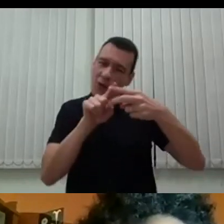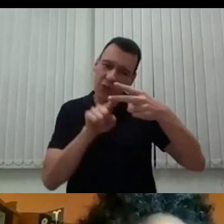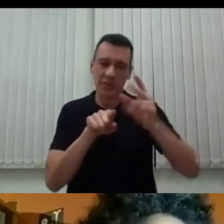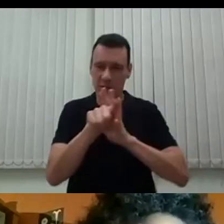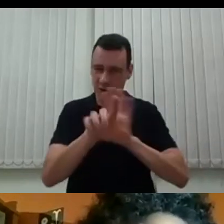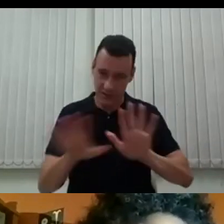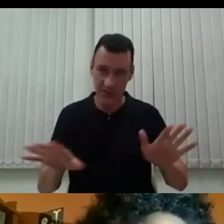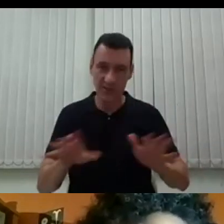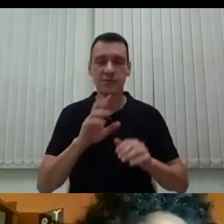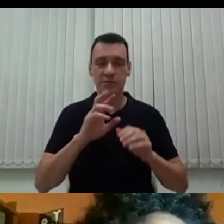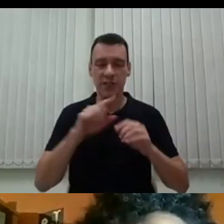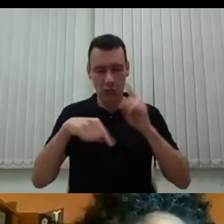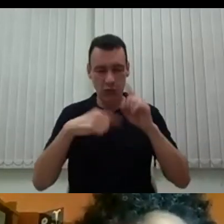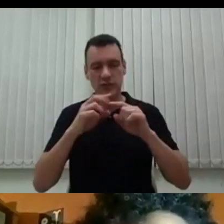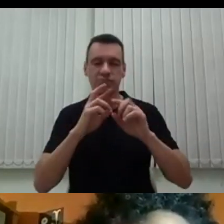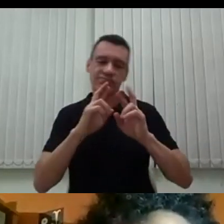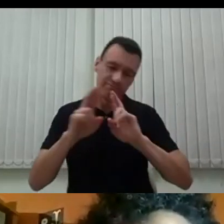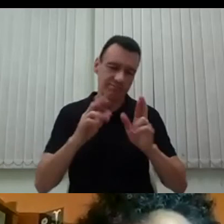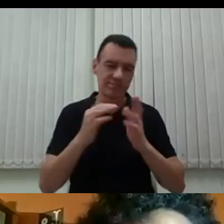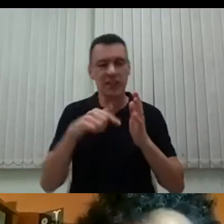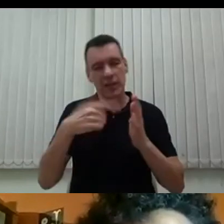Fran.